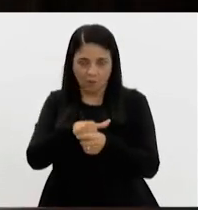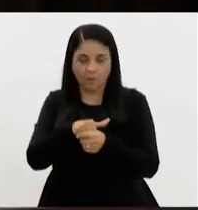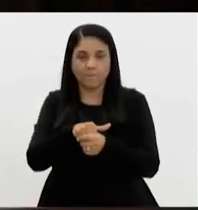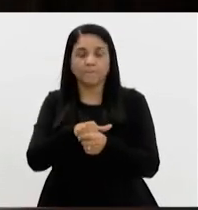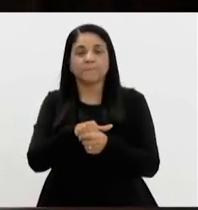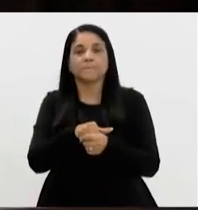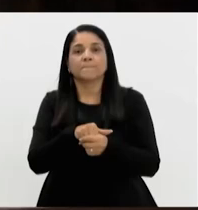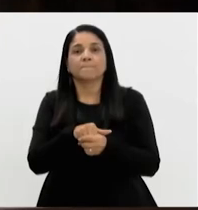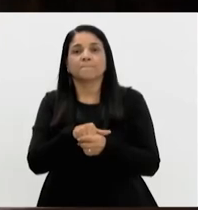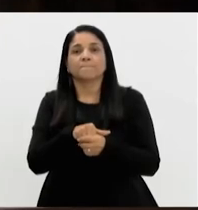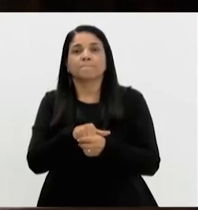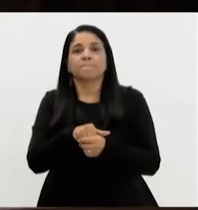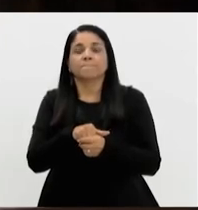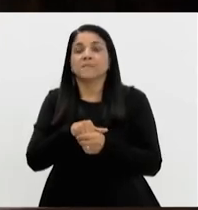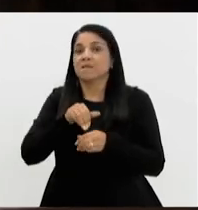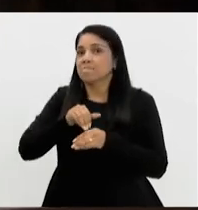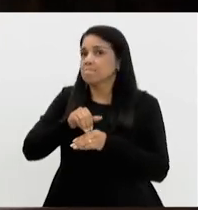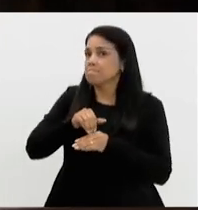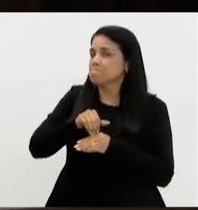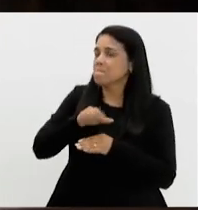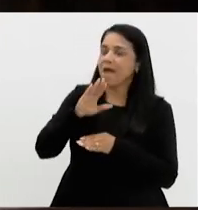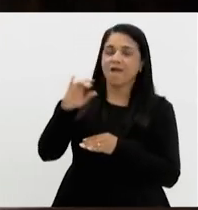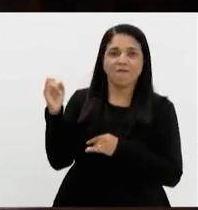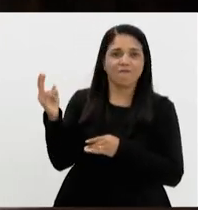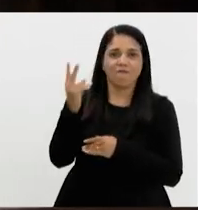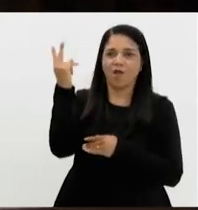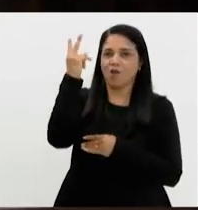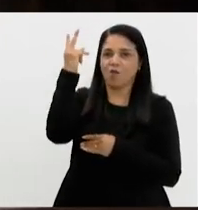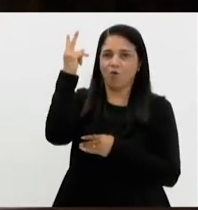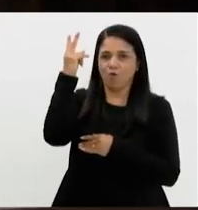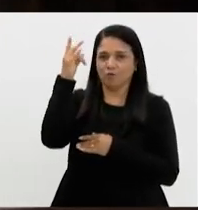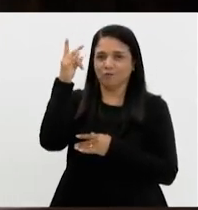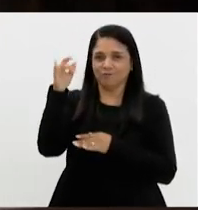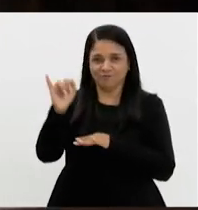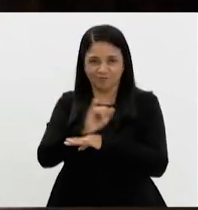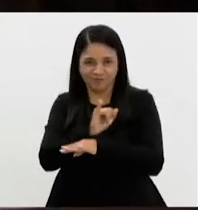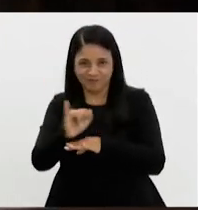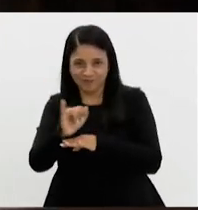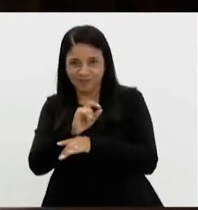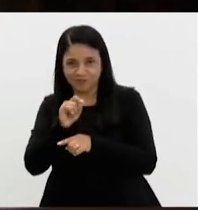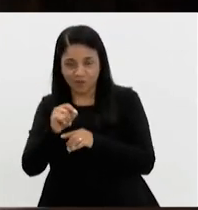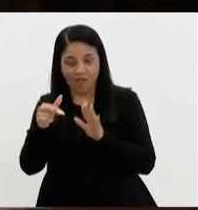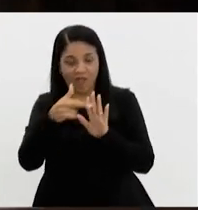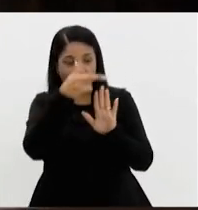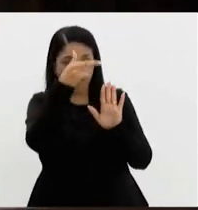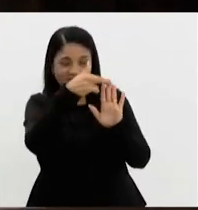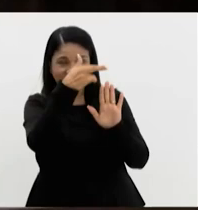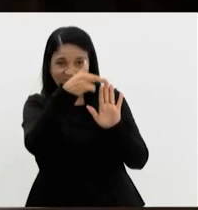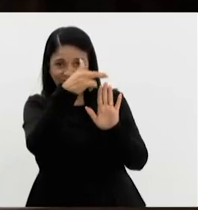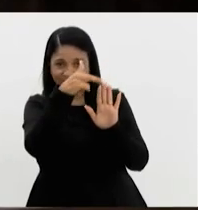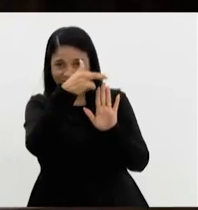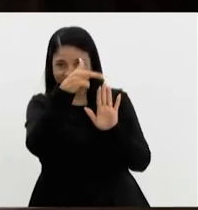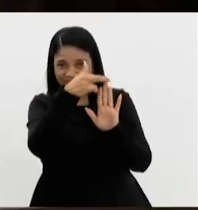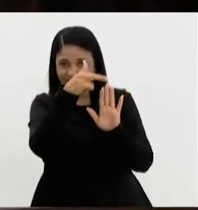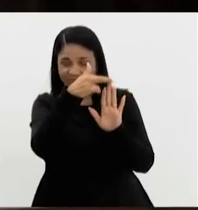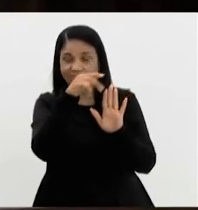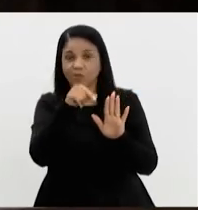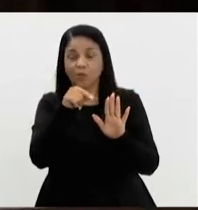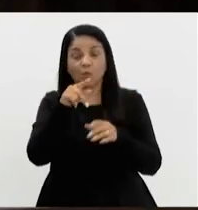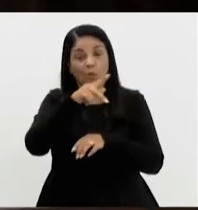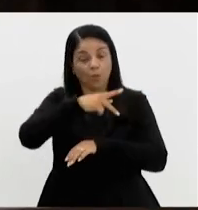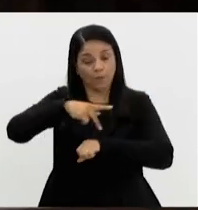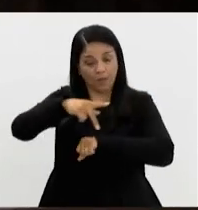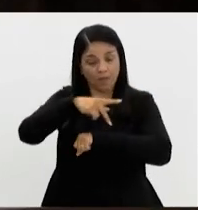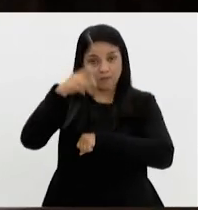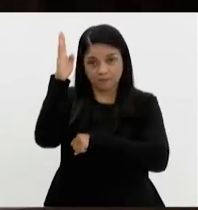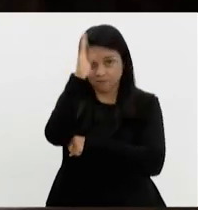e talvez um dos mais valiosos dispositivos e sem dúvida alguma essa resolução ela torna o Brasil um dos países que